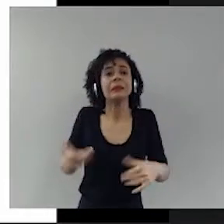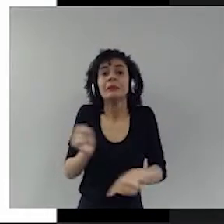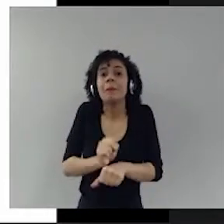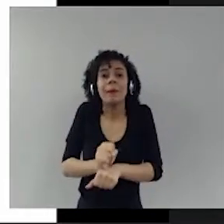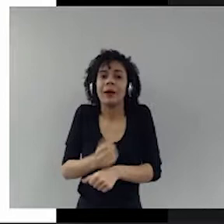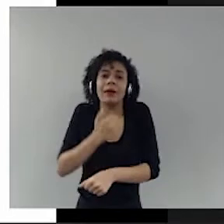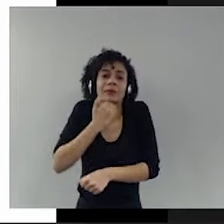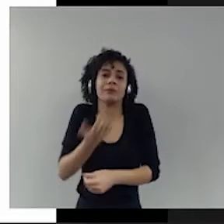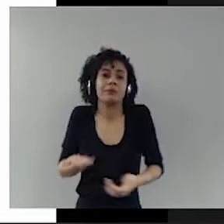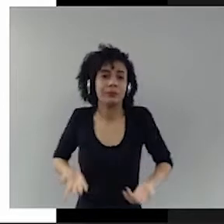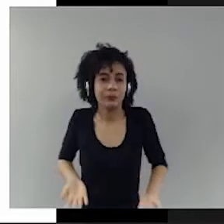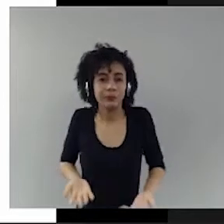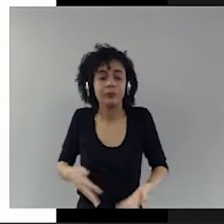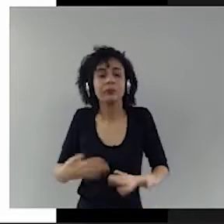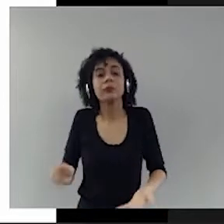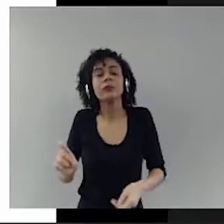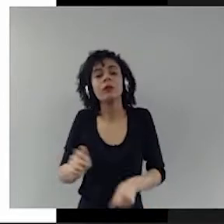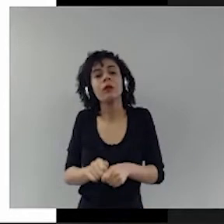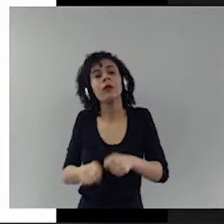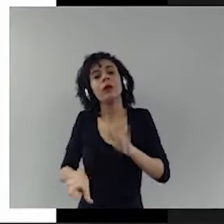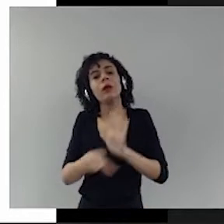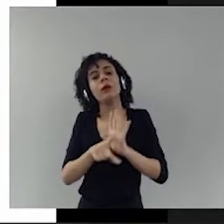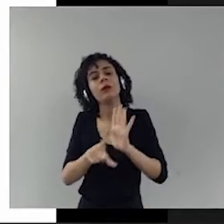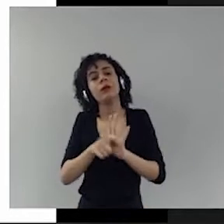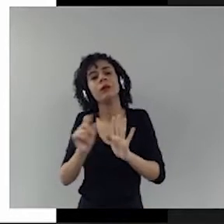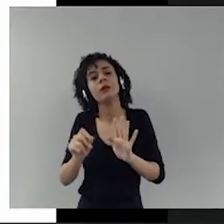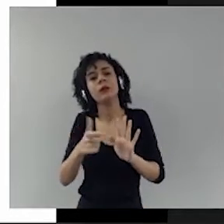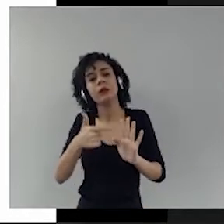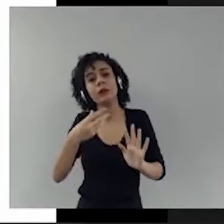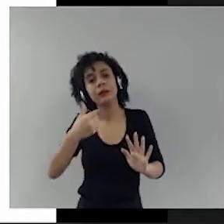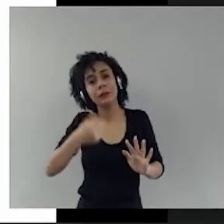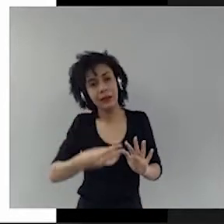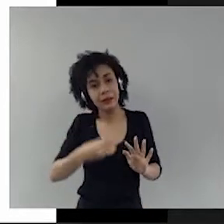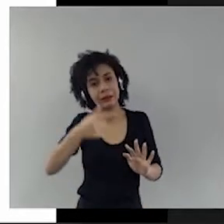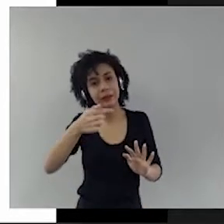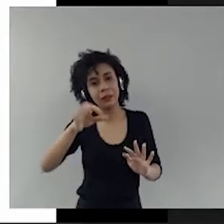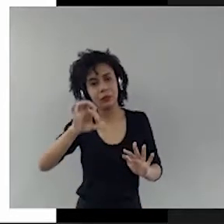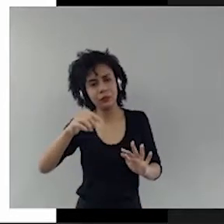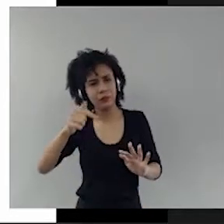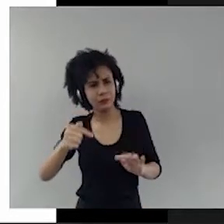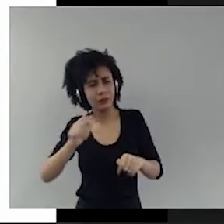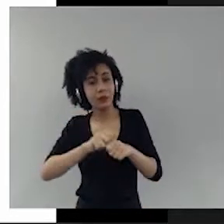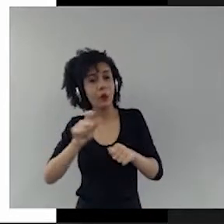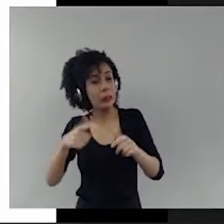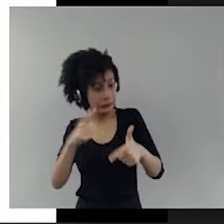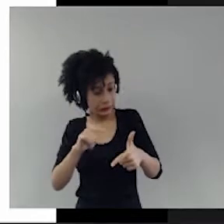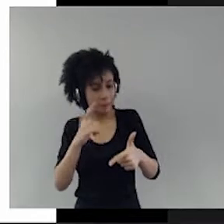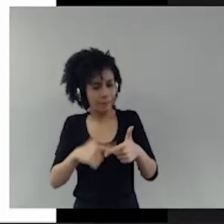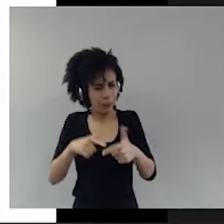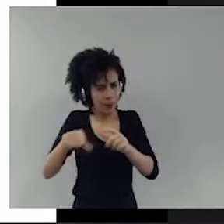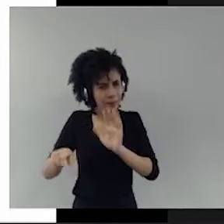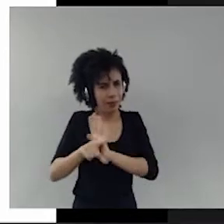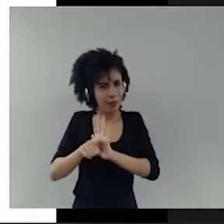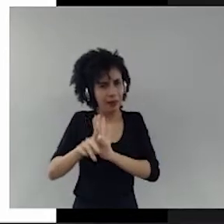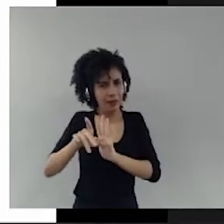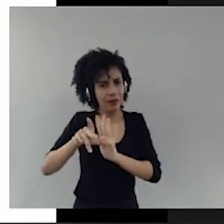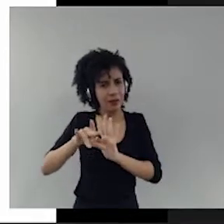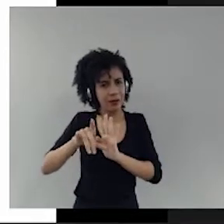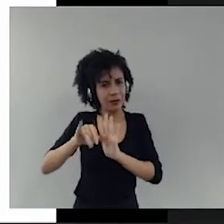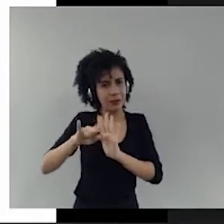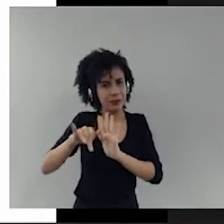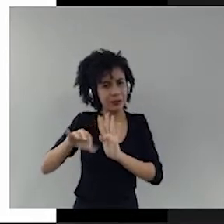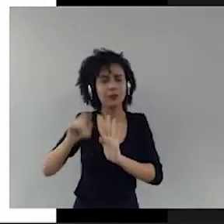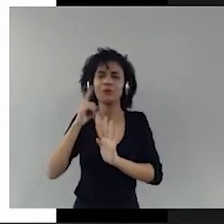possível esperar então simplesmente aquela e fez o que a lei 13979 fez-se o problema a licitação vamos tirar a licitação